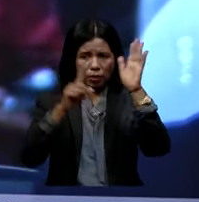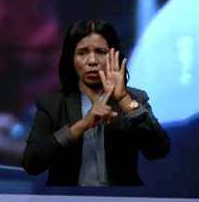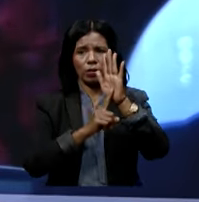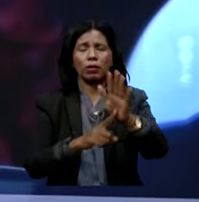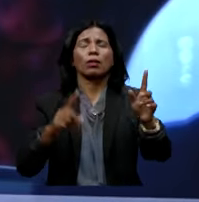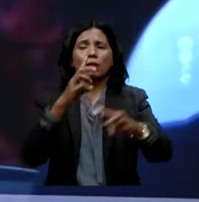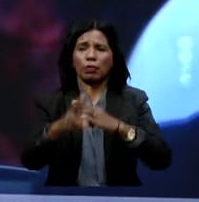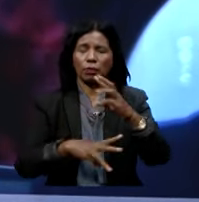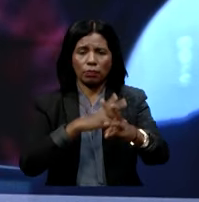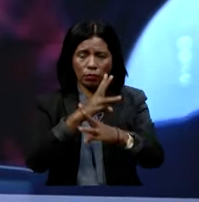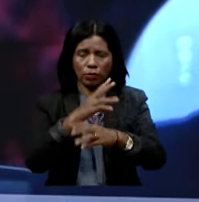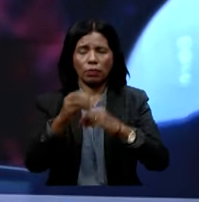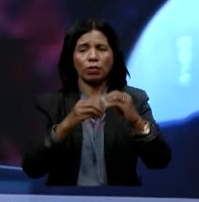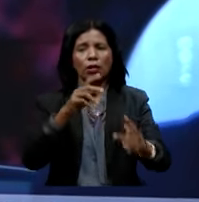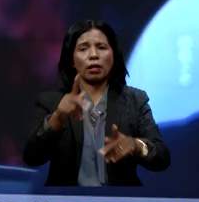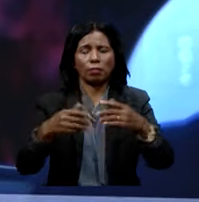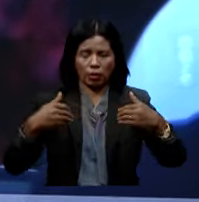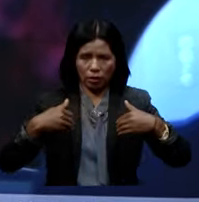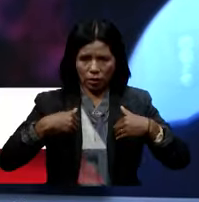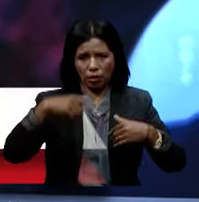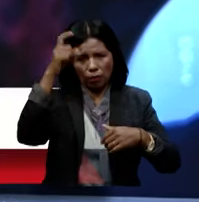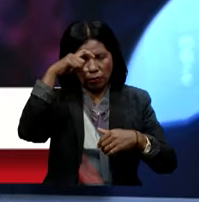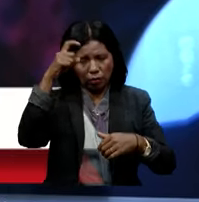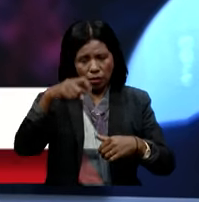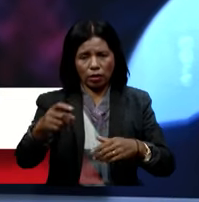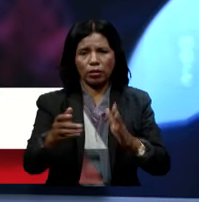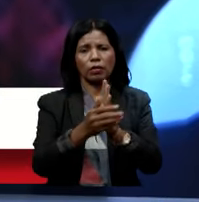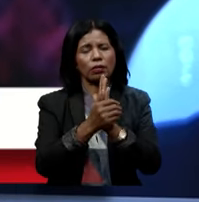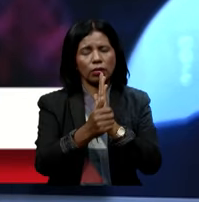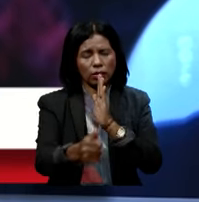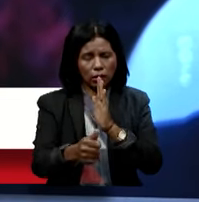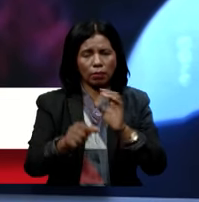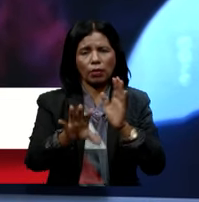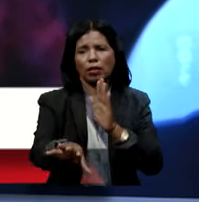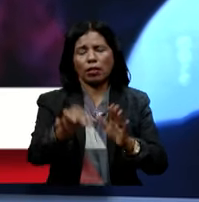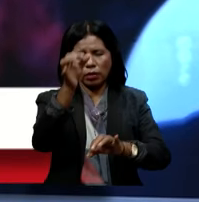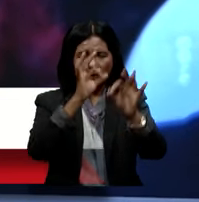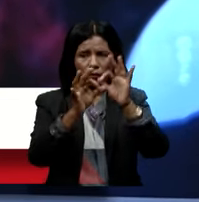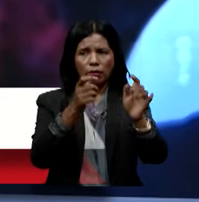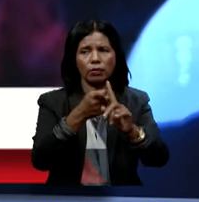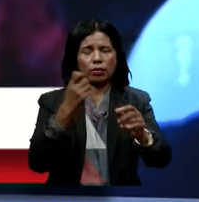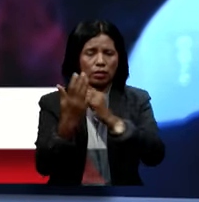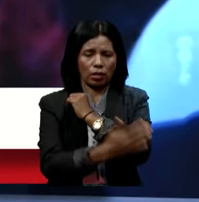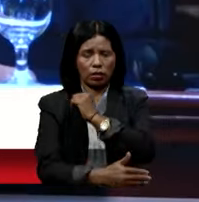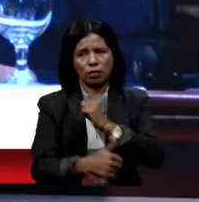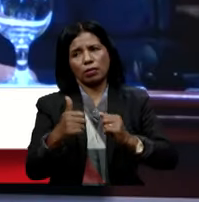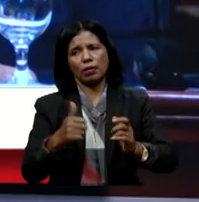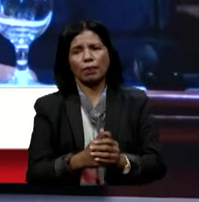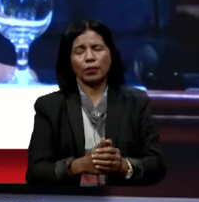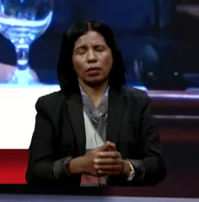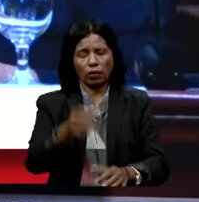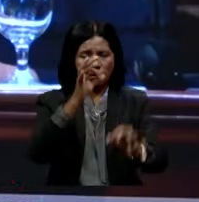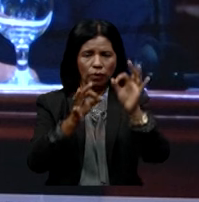ba mundo, katak. Povo e aduni maturidade, no capacidade, a tu beleretan fiar gusirai selo. O